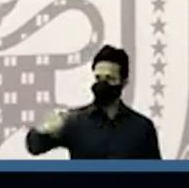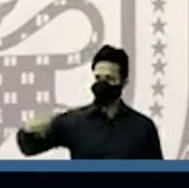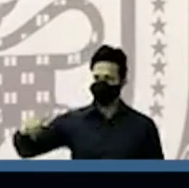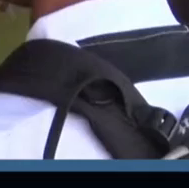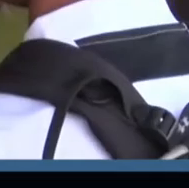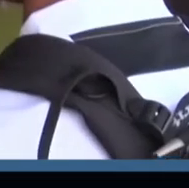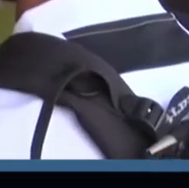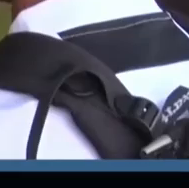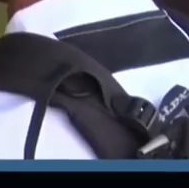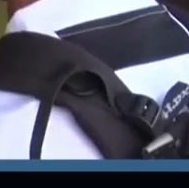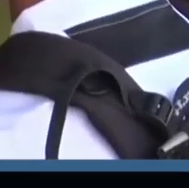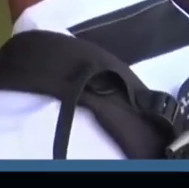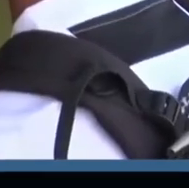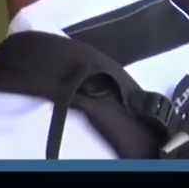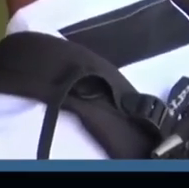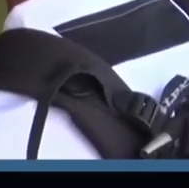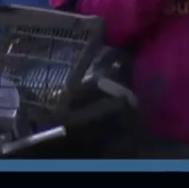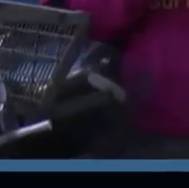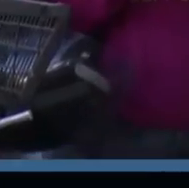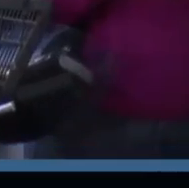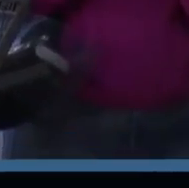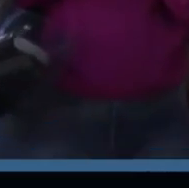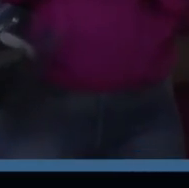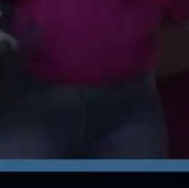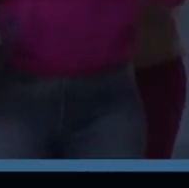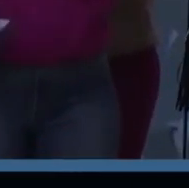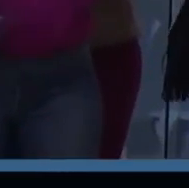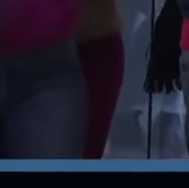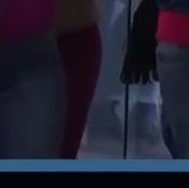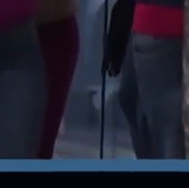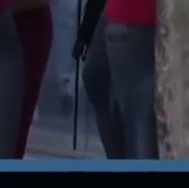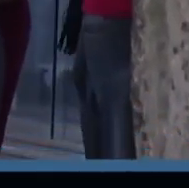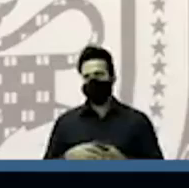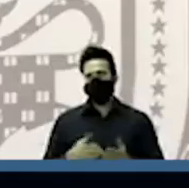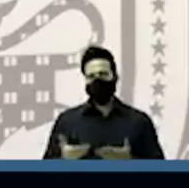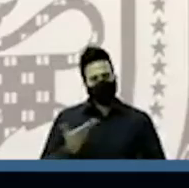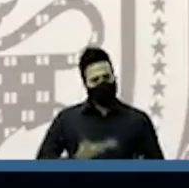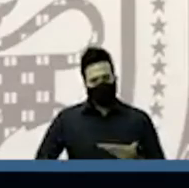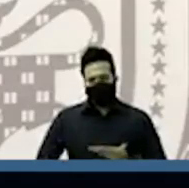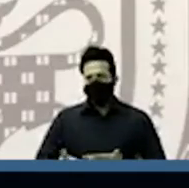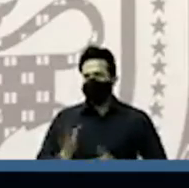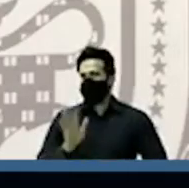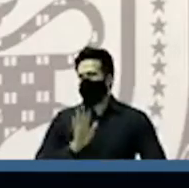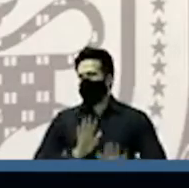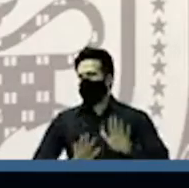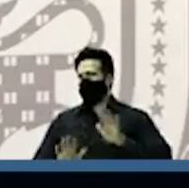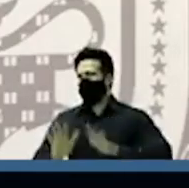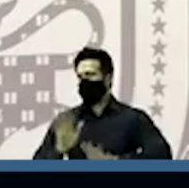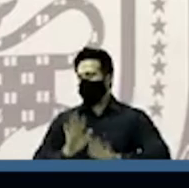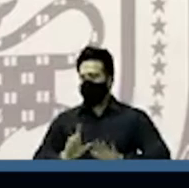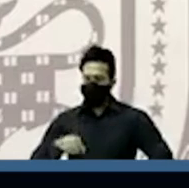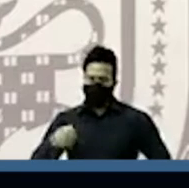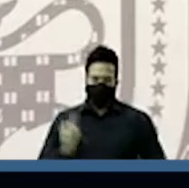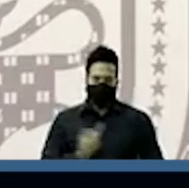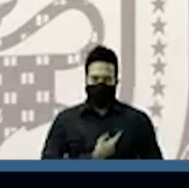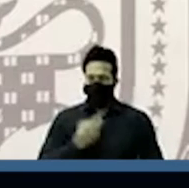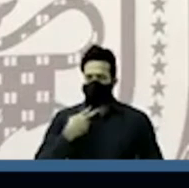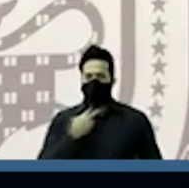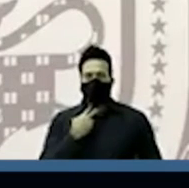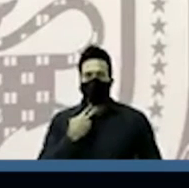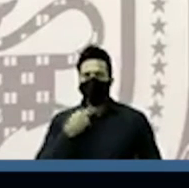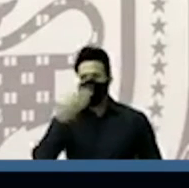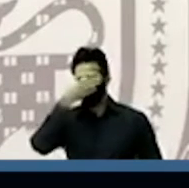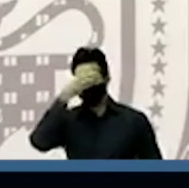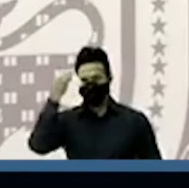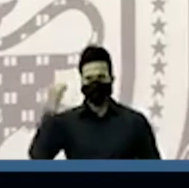guarda, mesmo com a pandemia já durando mais de 7 meses. Então, nós não podemos esquecer, a pandemia